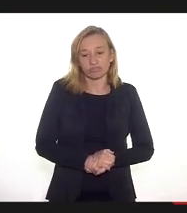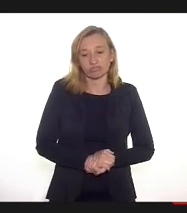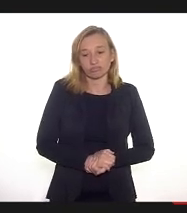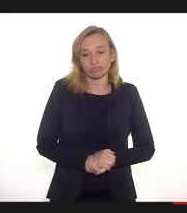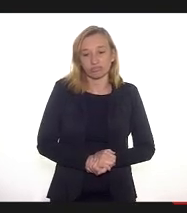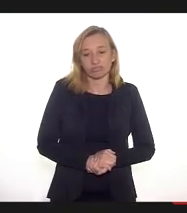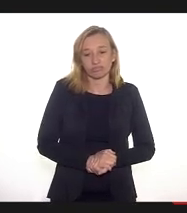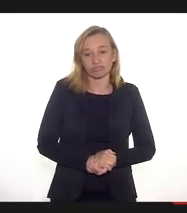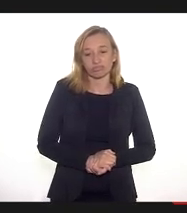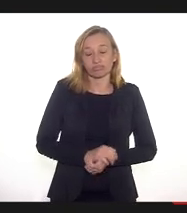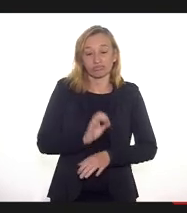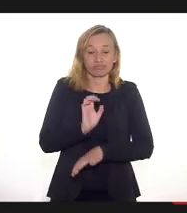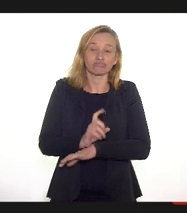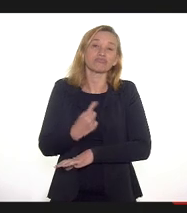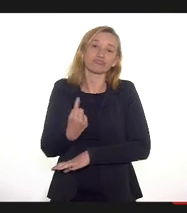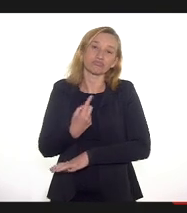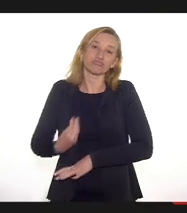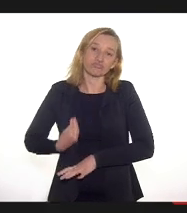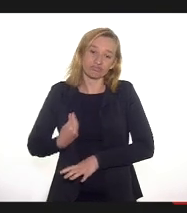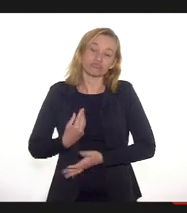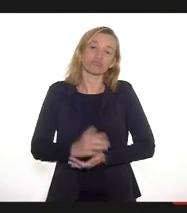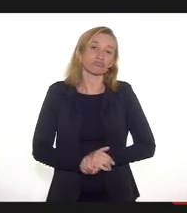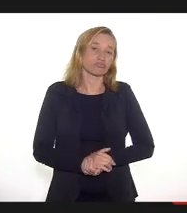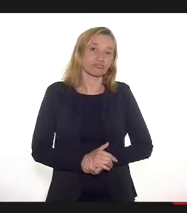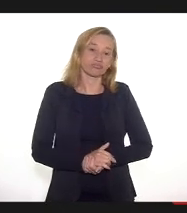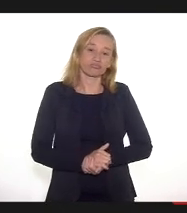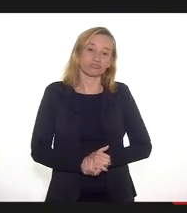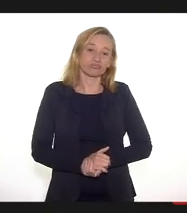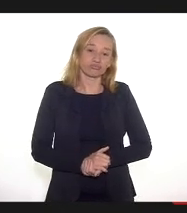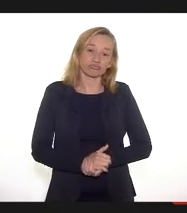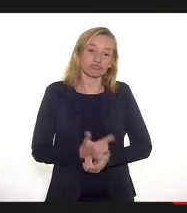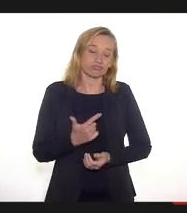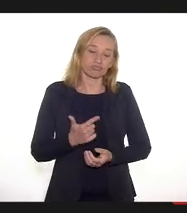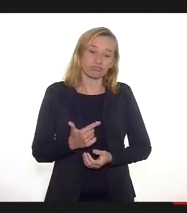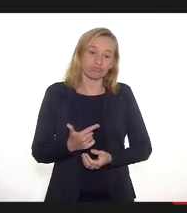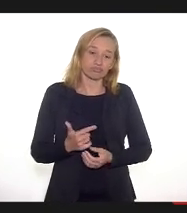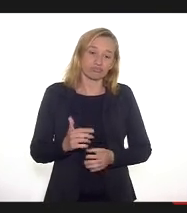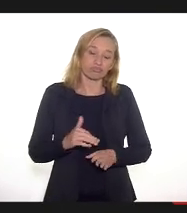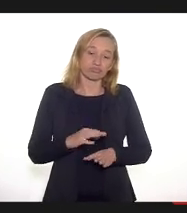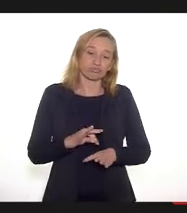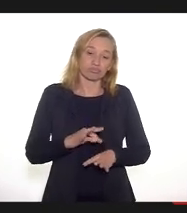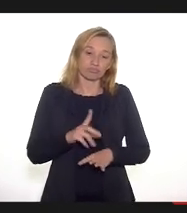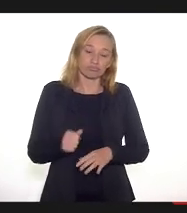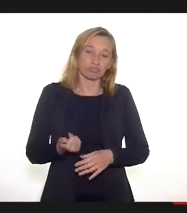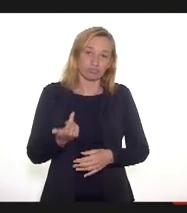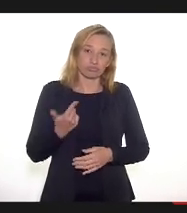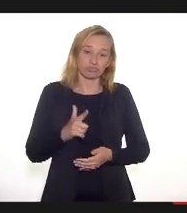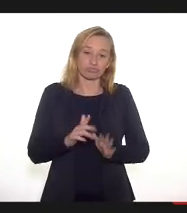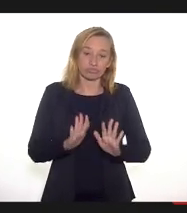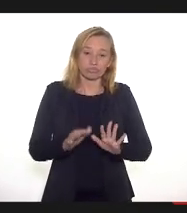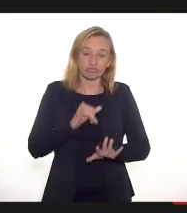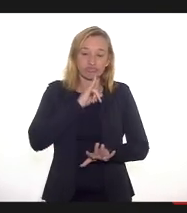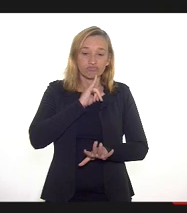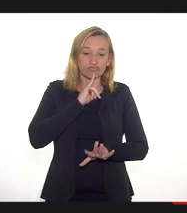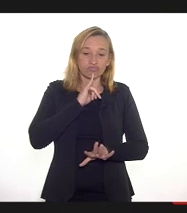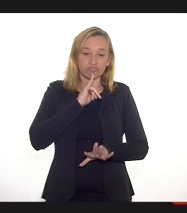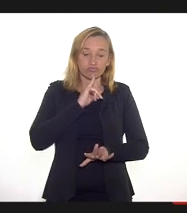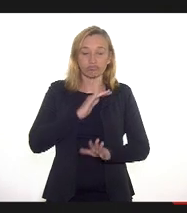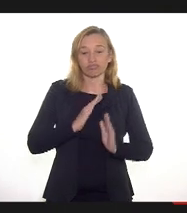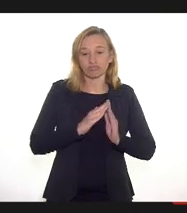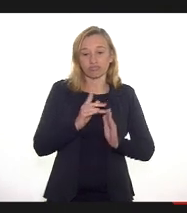é o estado que a gente vive, de não dar condição para todos. Eu fico muito triste, eu sou morador de